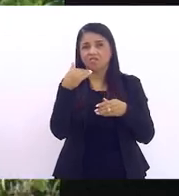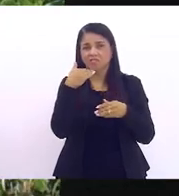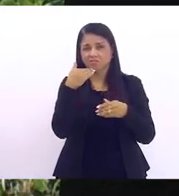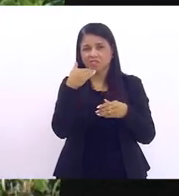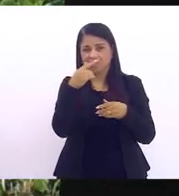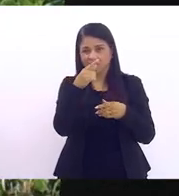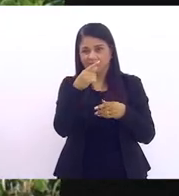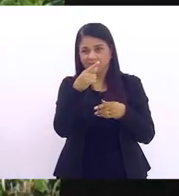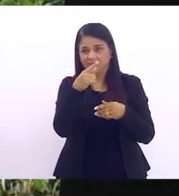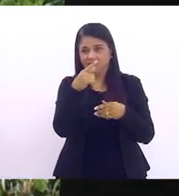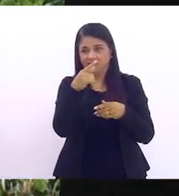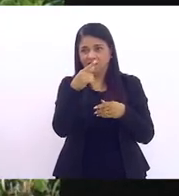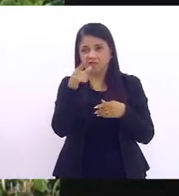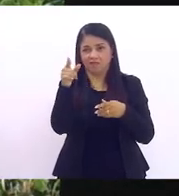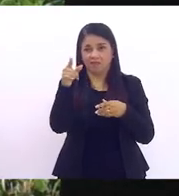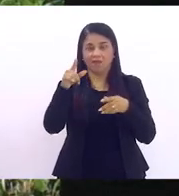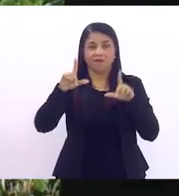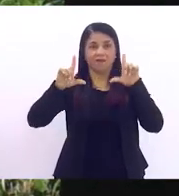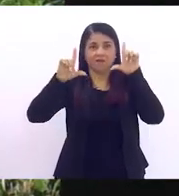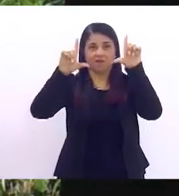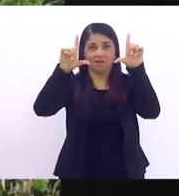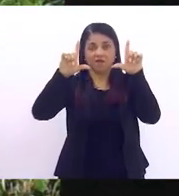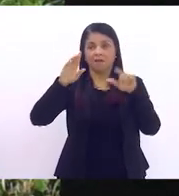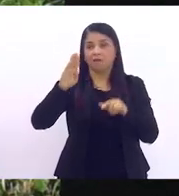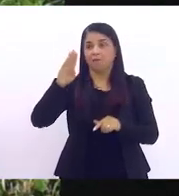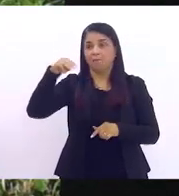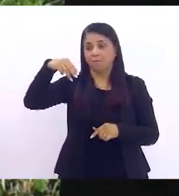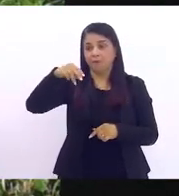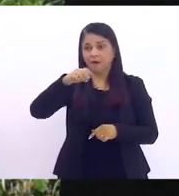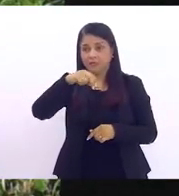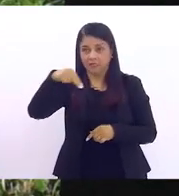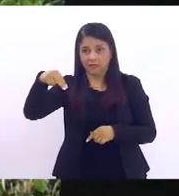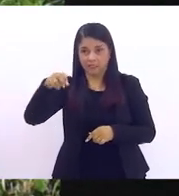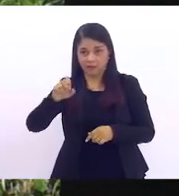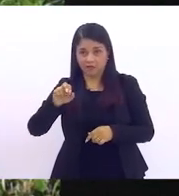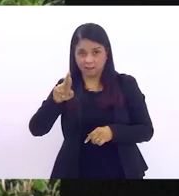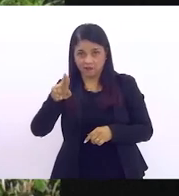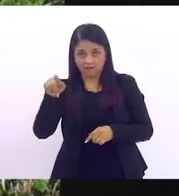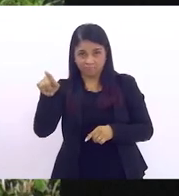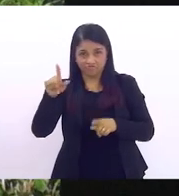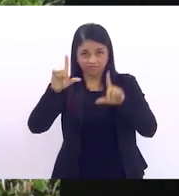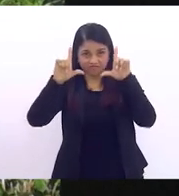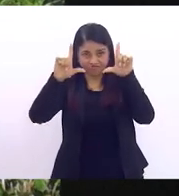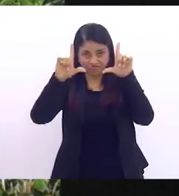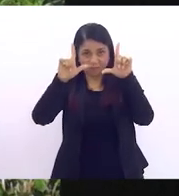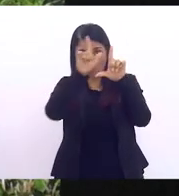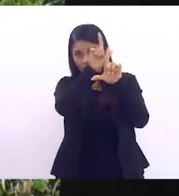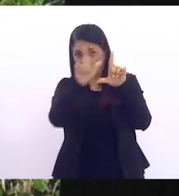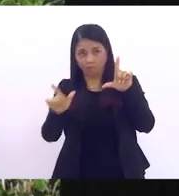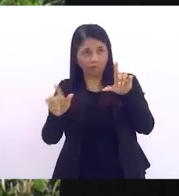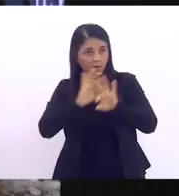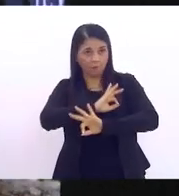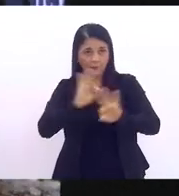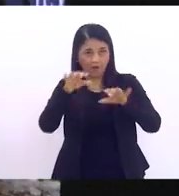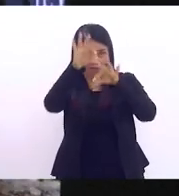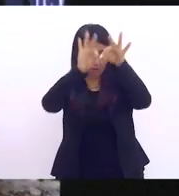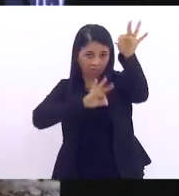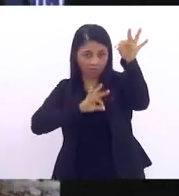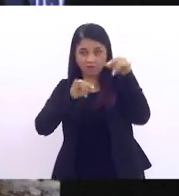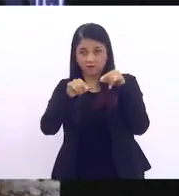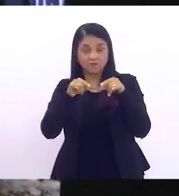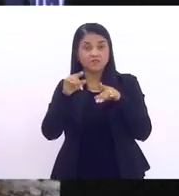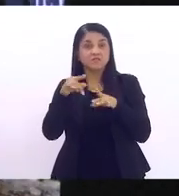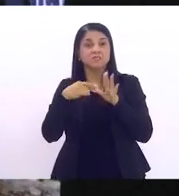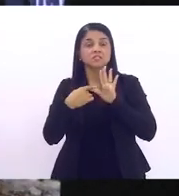passar a próxima imagem Esse é o banner né então quando quando vocês sinalizam